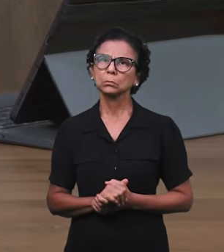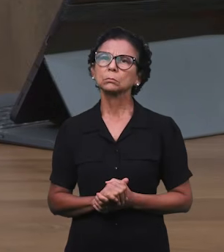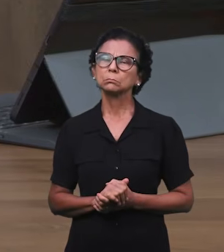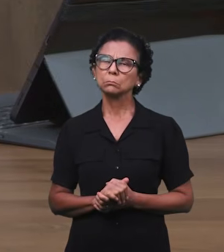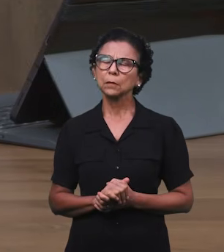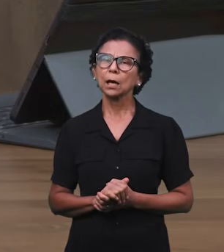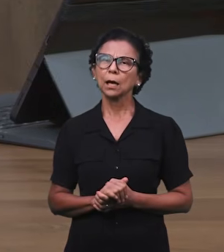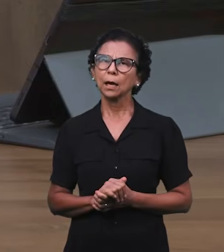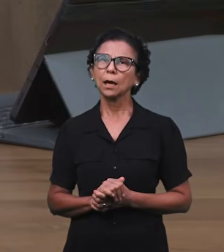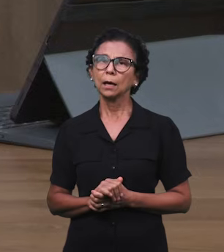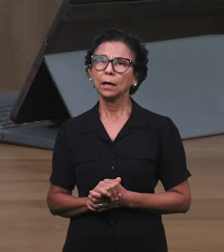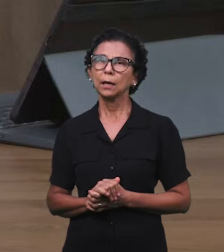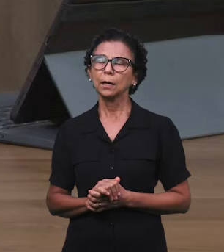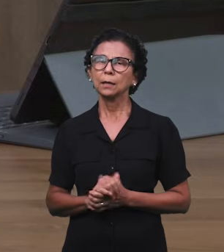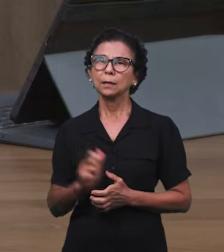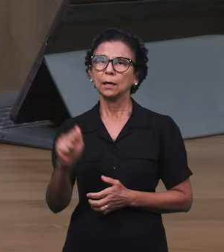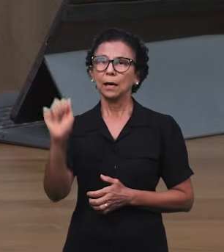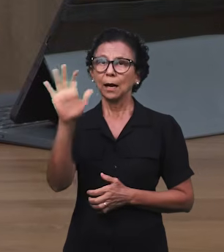da Ásia.